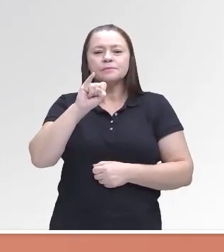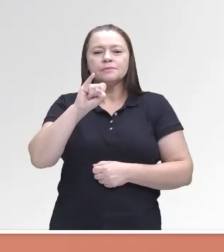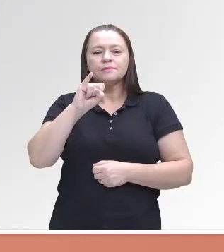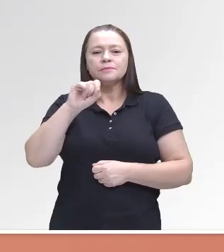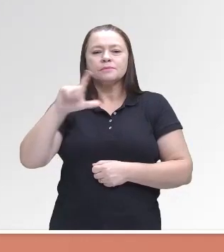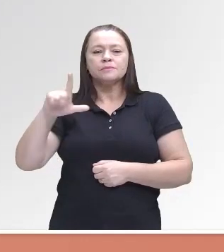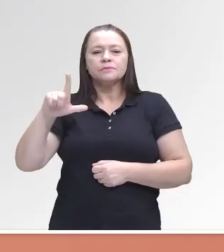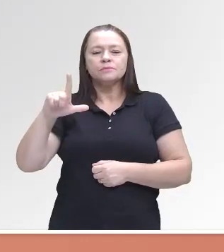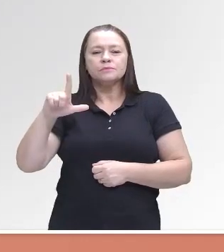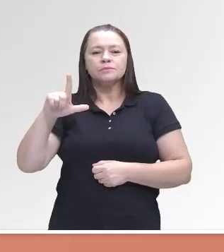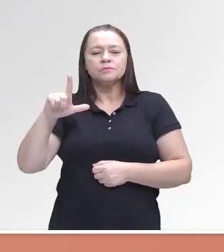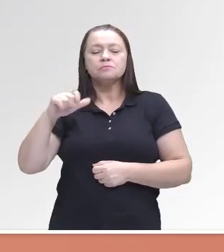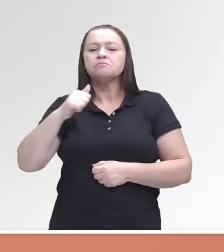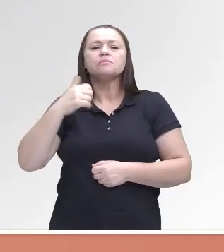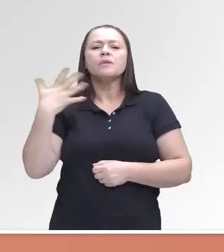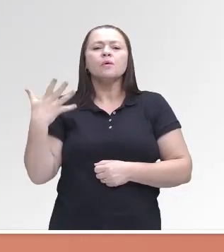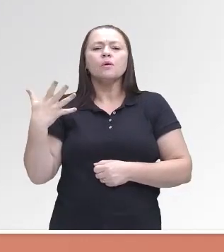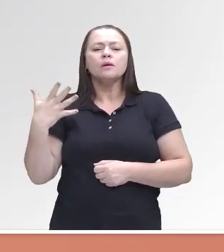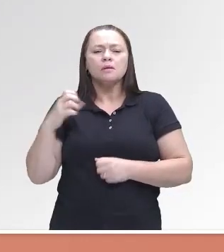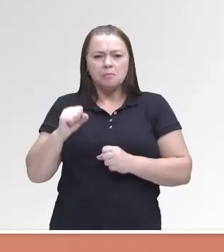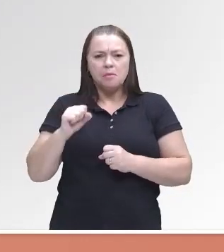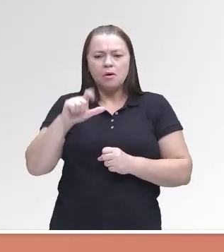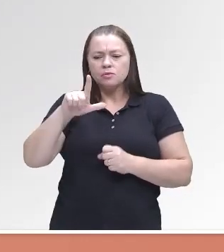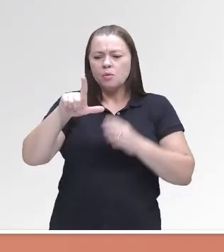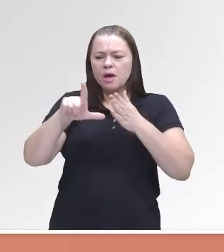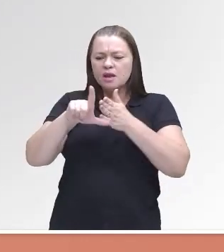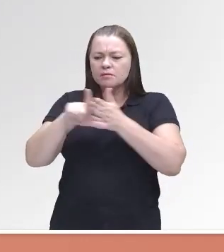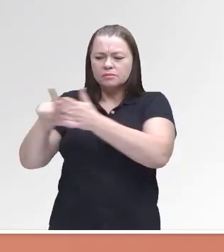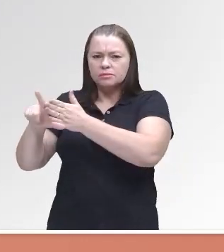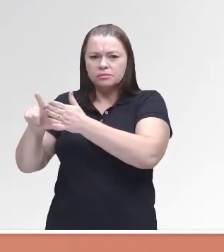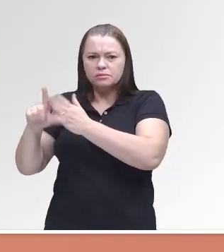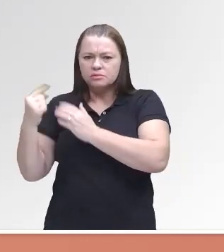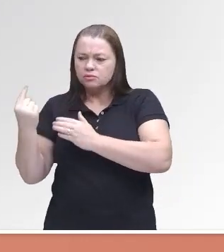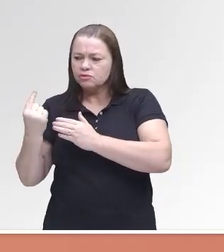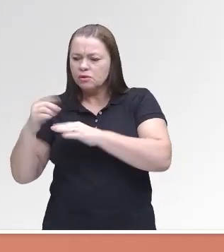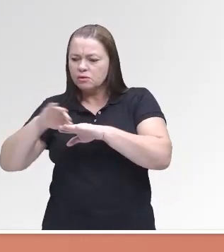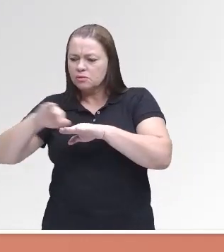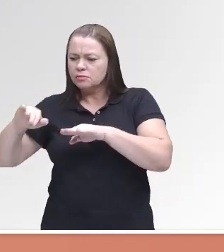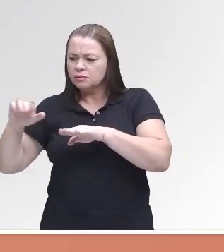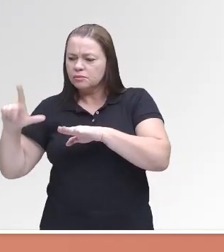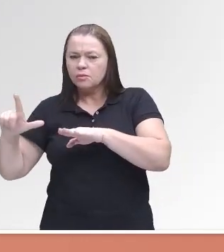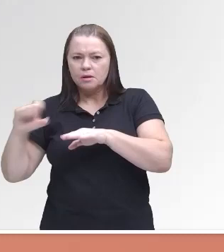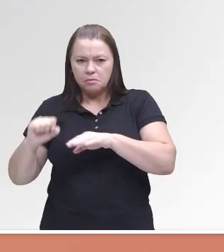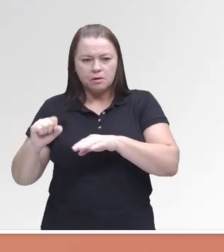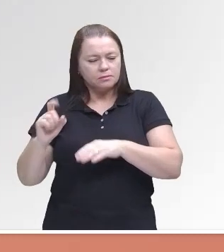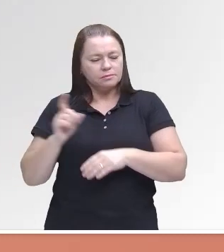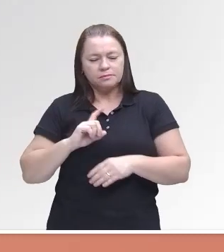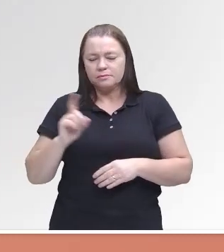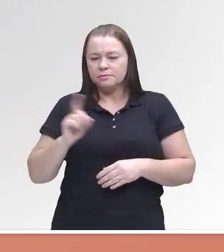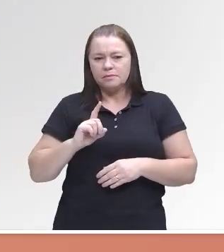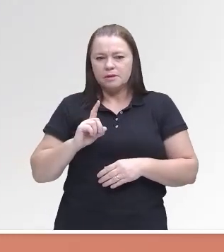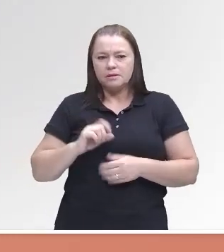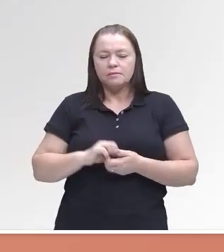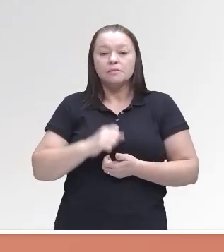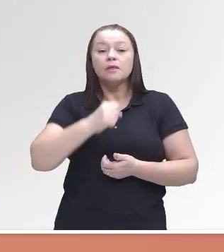Brasil. Posso colocar o L sozinho, professora? Não. Brasil. Quantas sílabas eu tenho aqui?